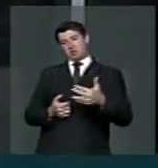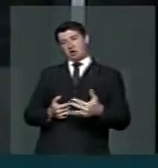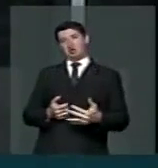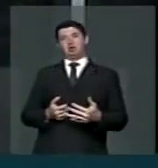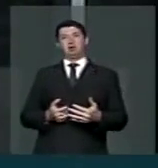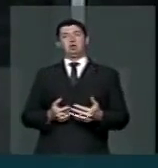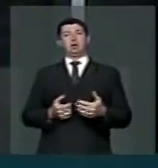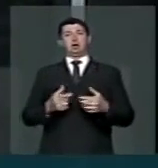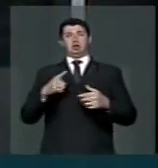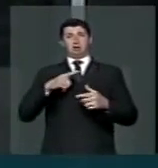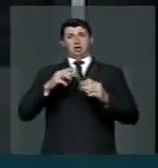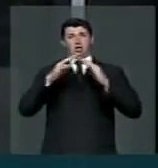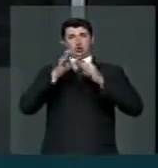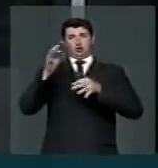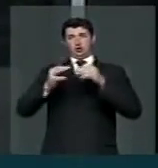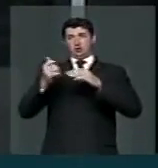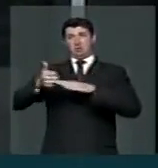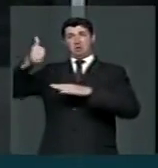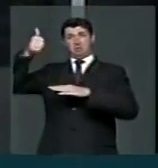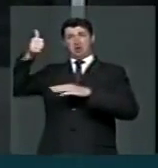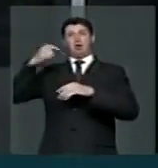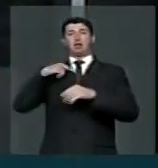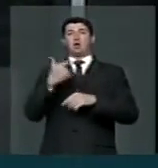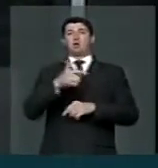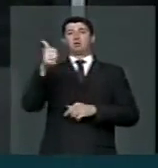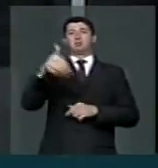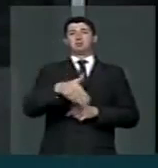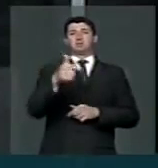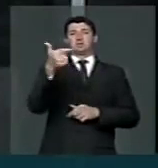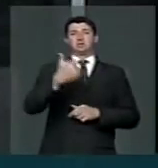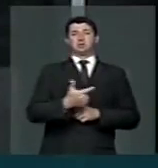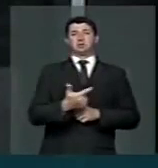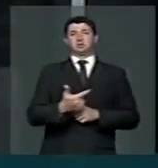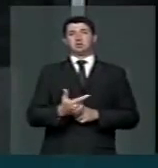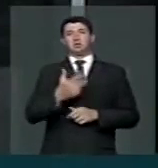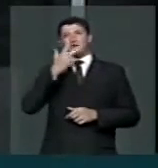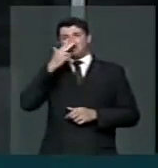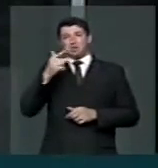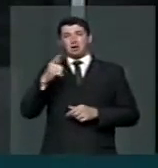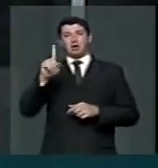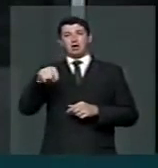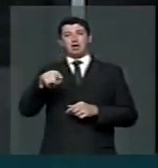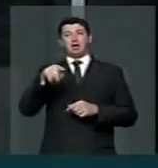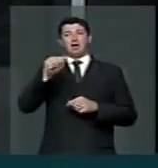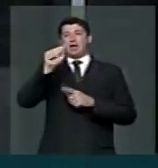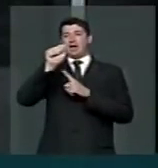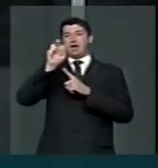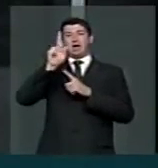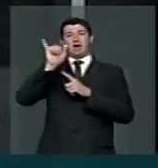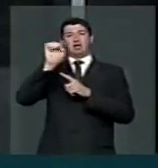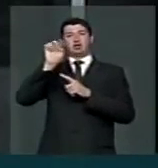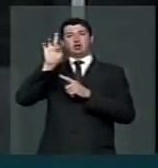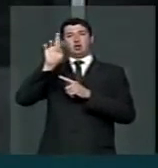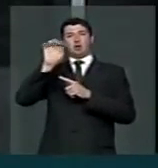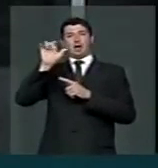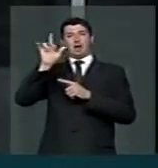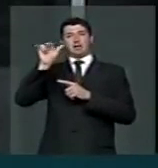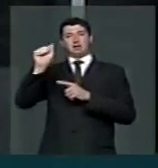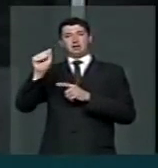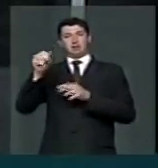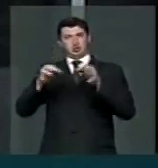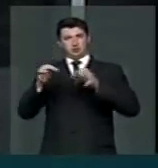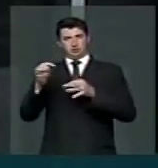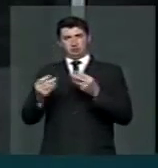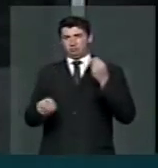cria magistrados de maior e de menor consideração, formando uma espécie de aristocracia judicial. E como